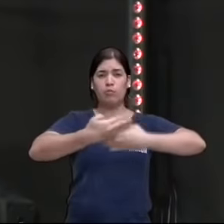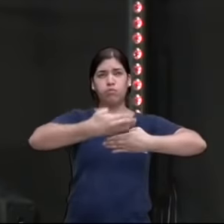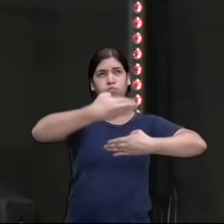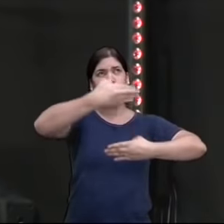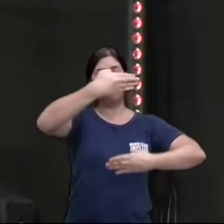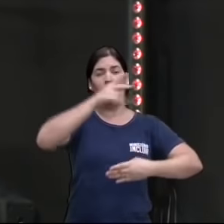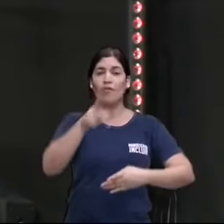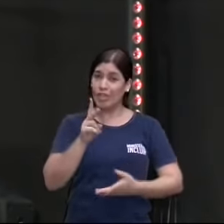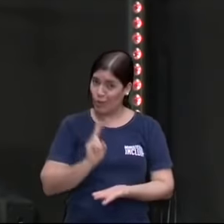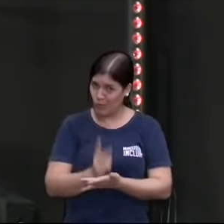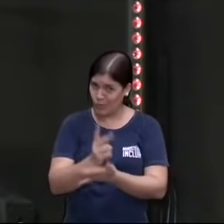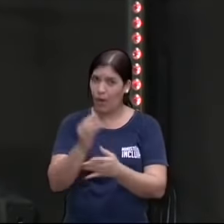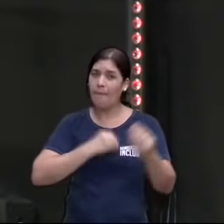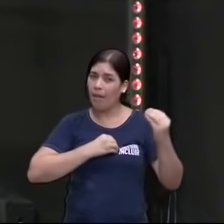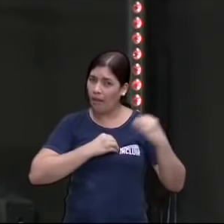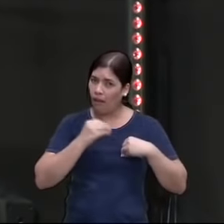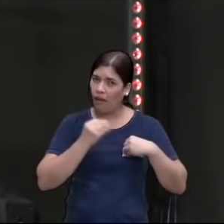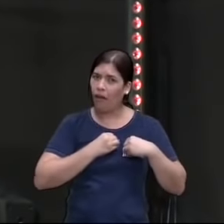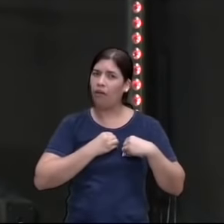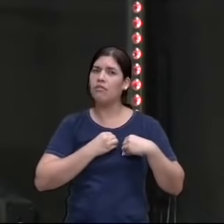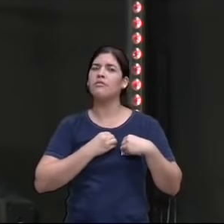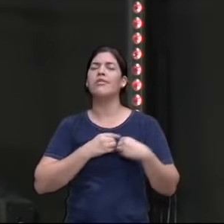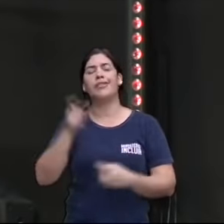vem, bota um murinho de tijolo.